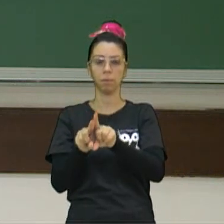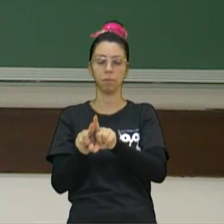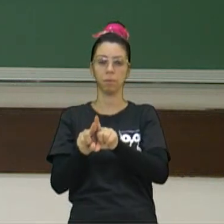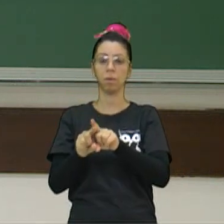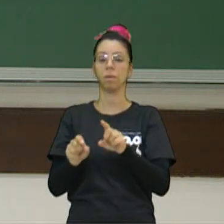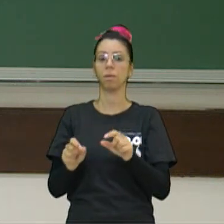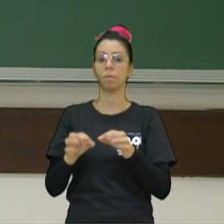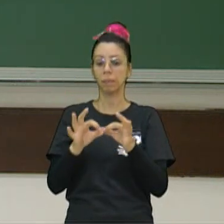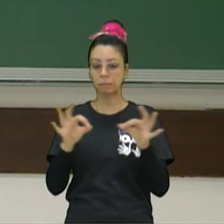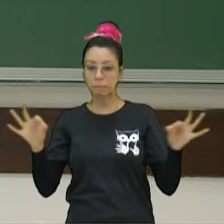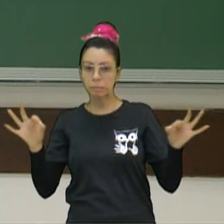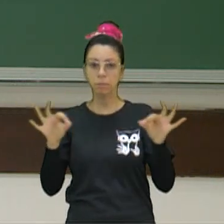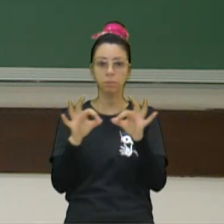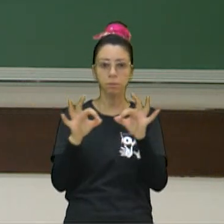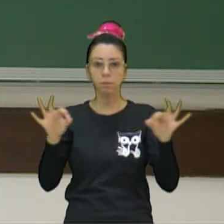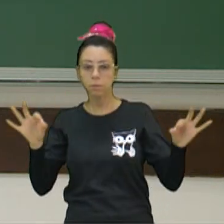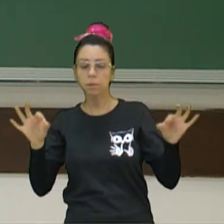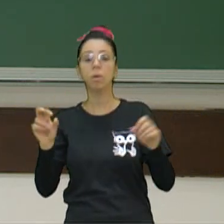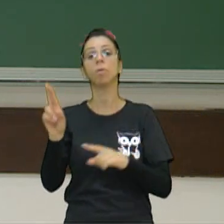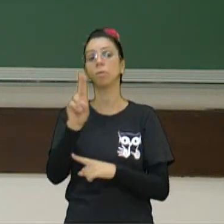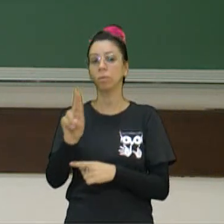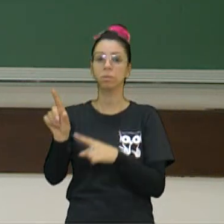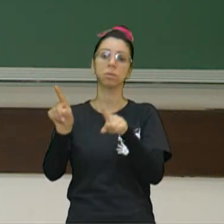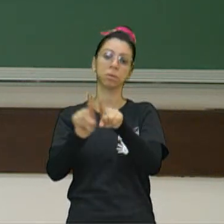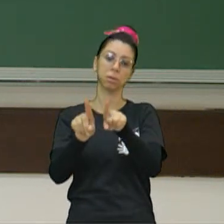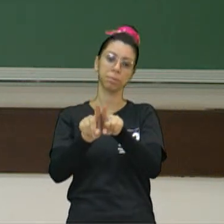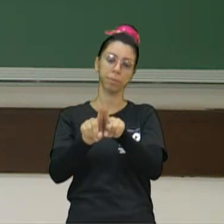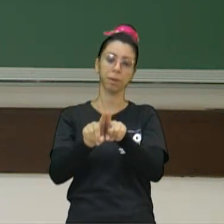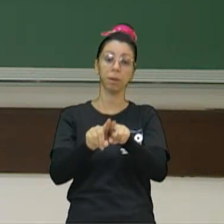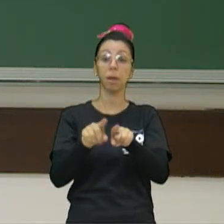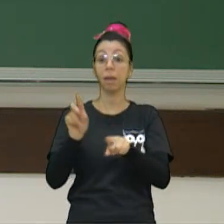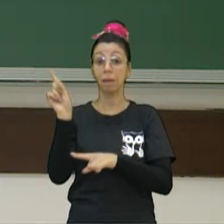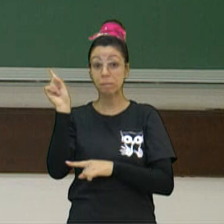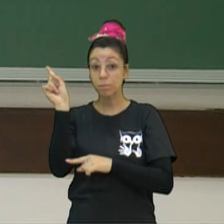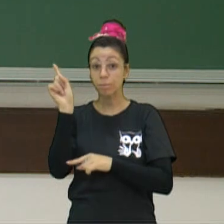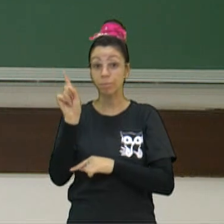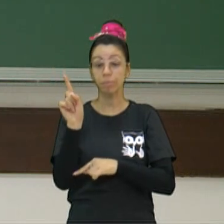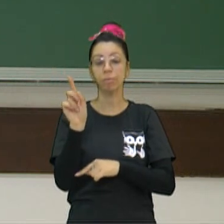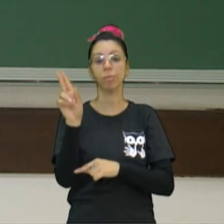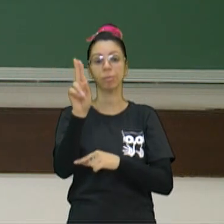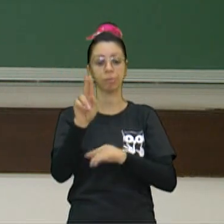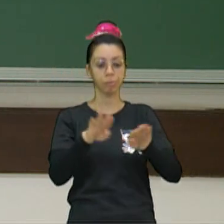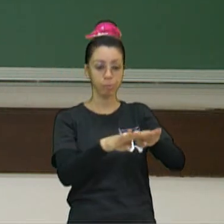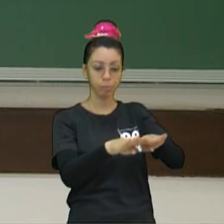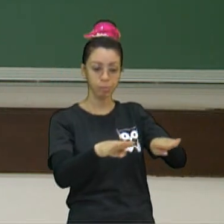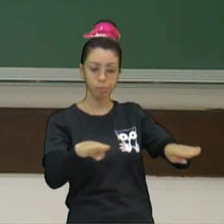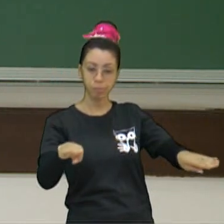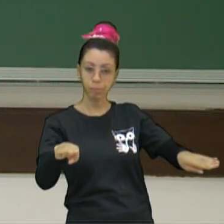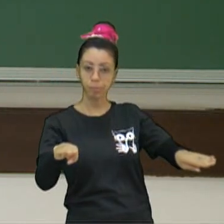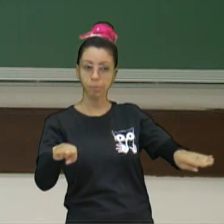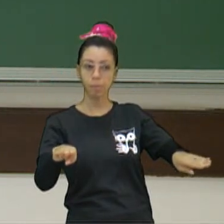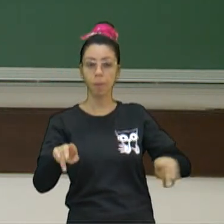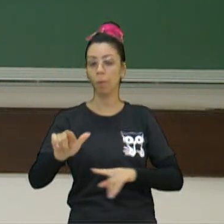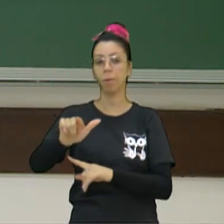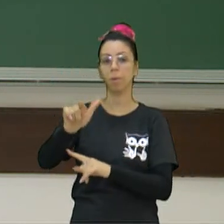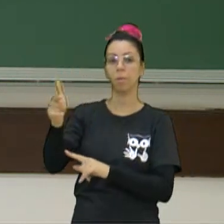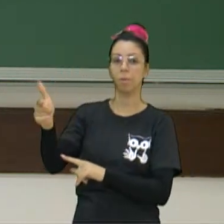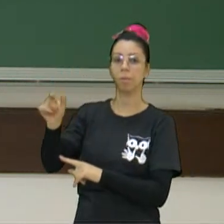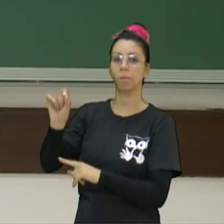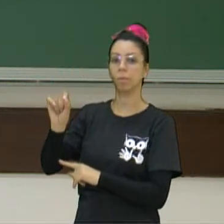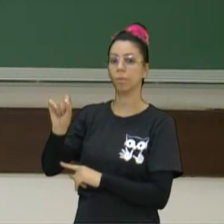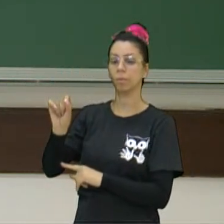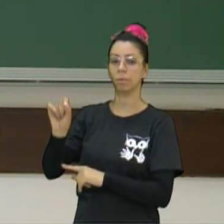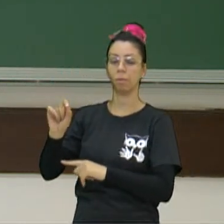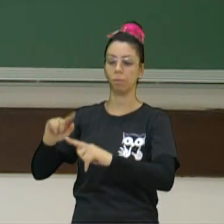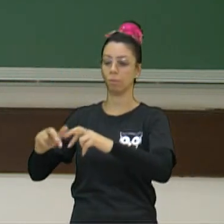porque esses equipamentos utilizados você utiliza-se no chão, né? Então não é igual os outros equipamentos que você realiza o exercício